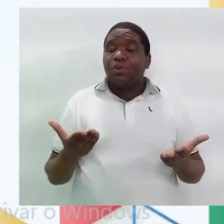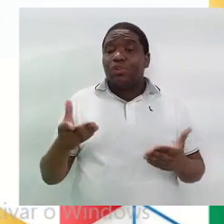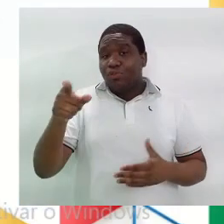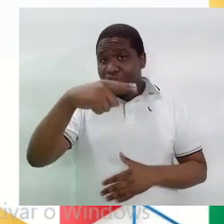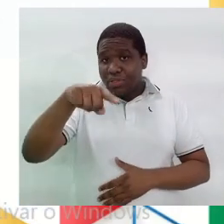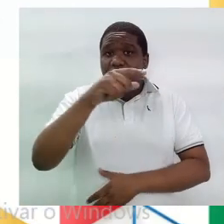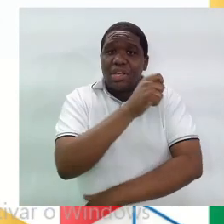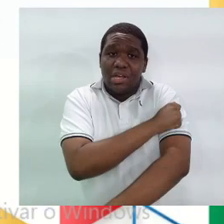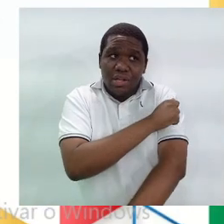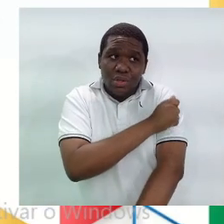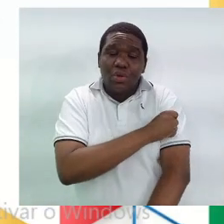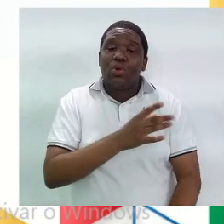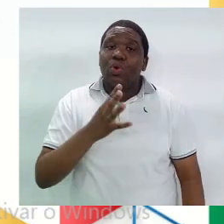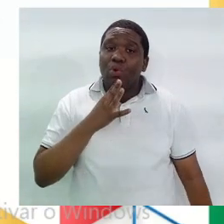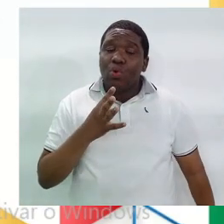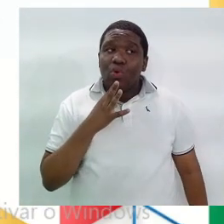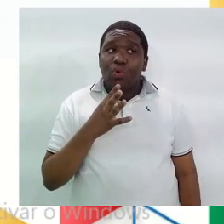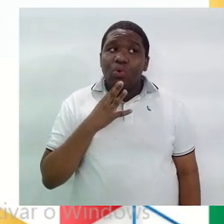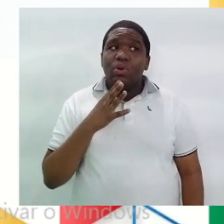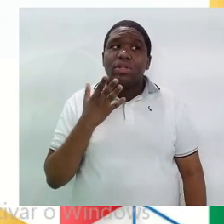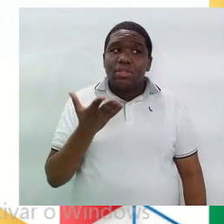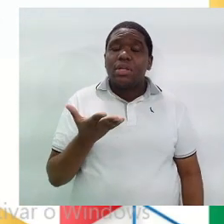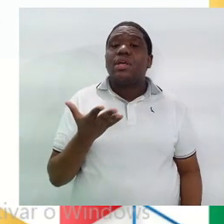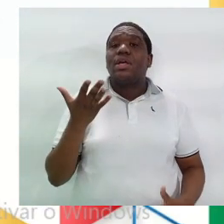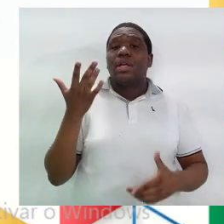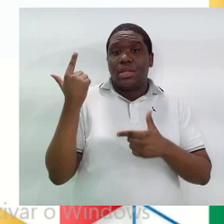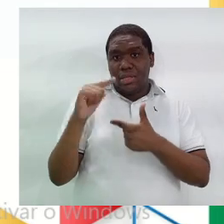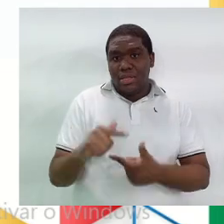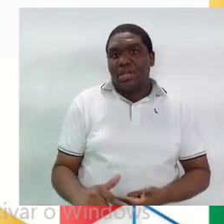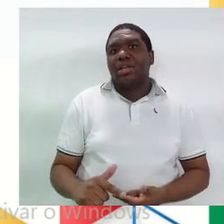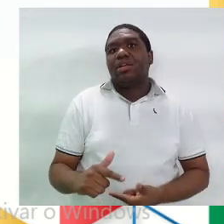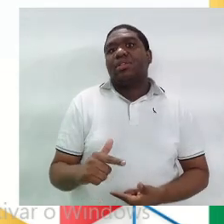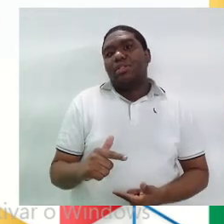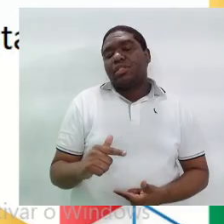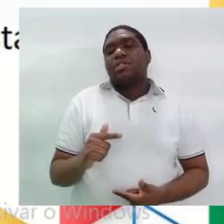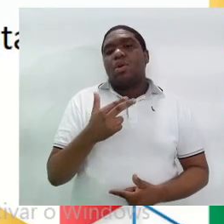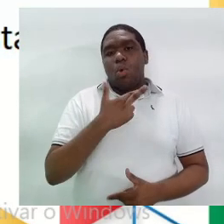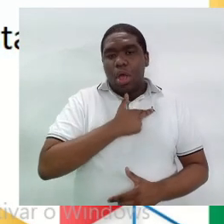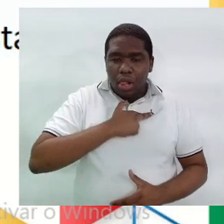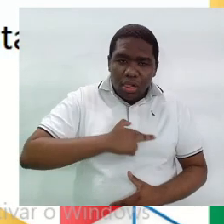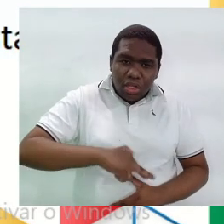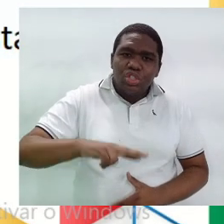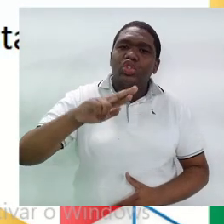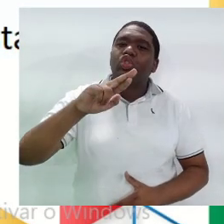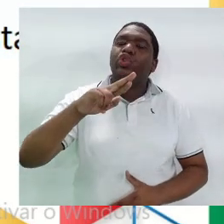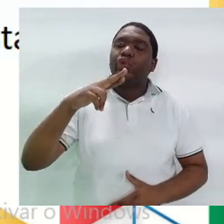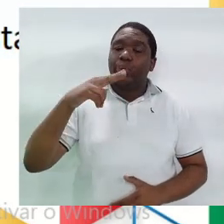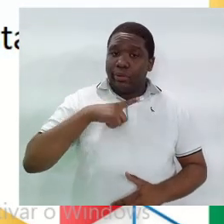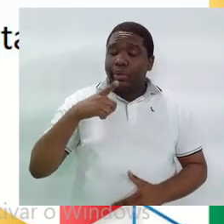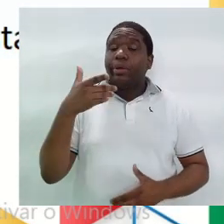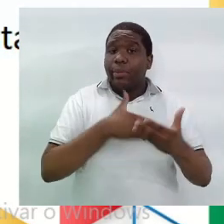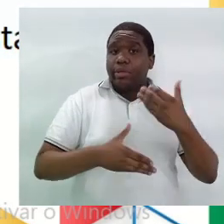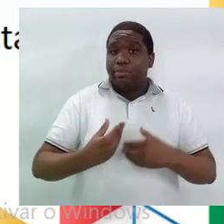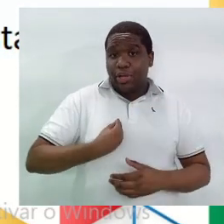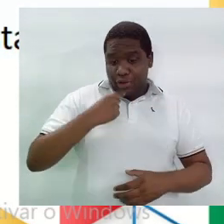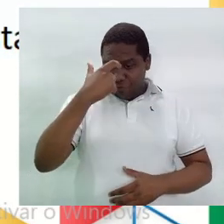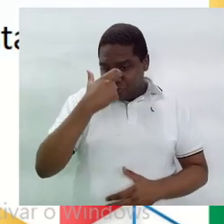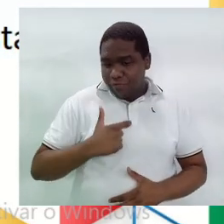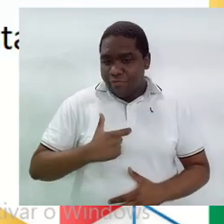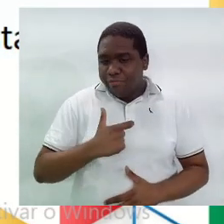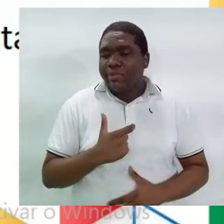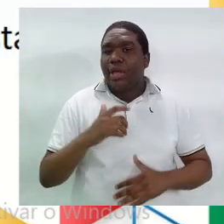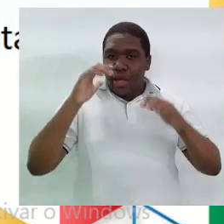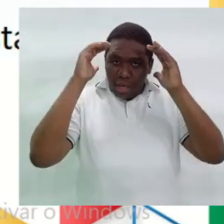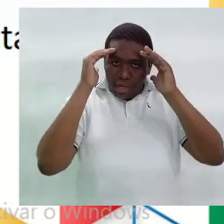prezados estudantes, conhecer uma tradição religiosa faz parte da cidadania, respeito